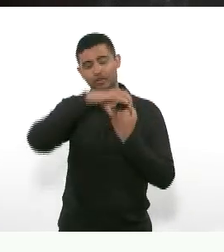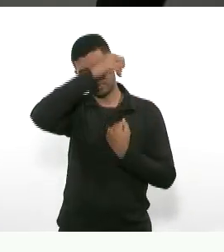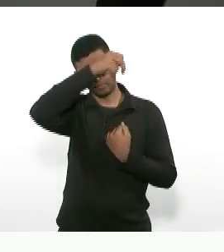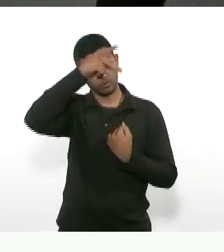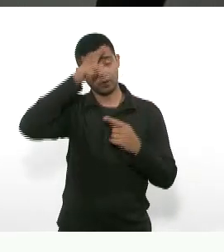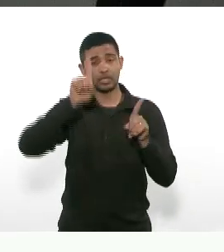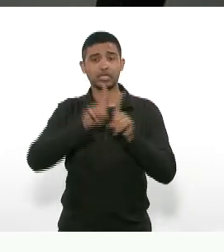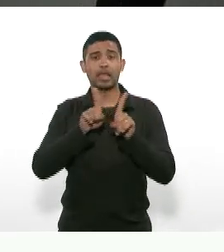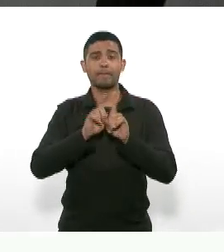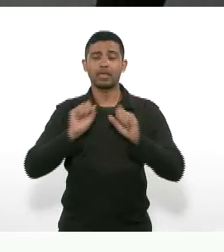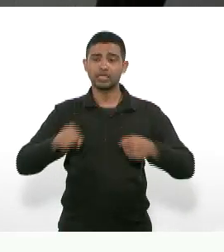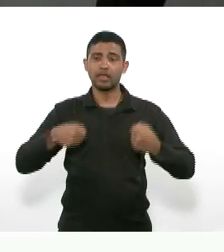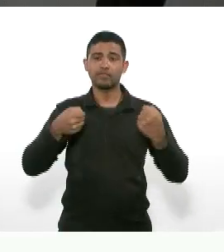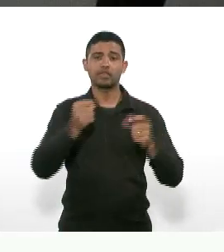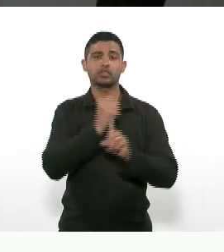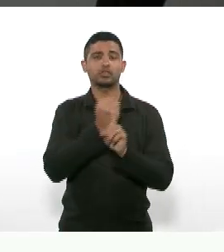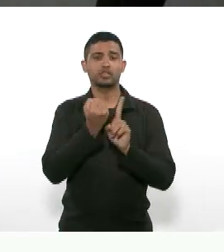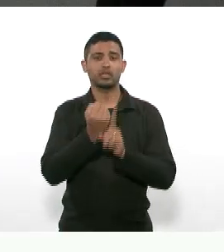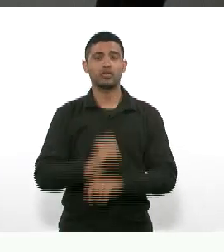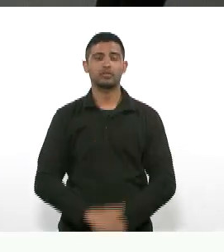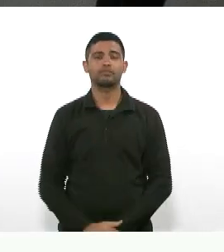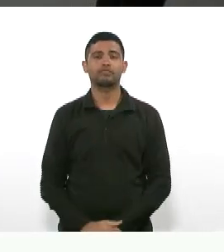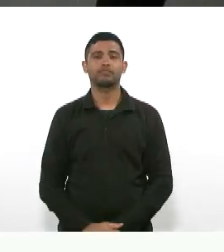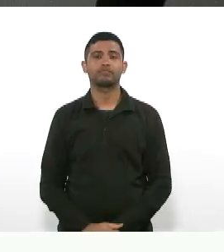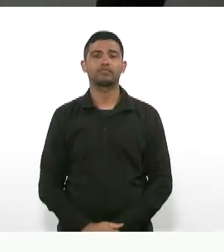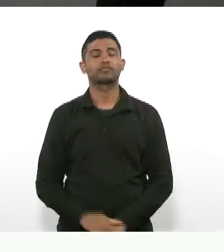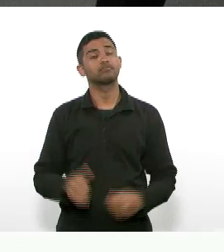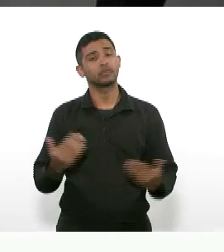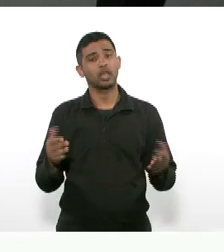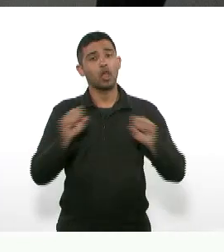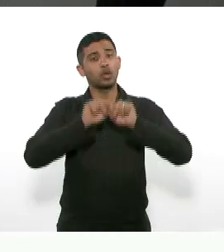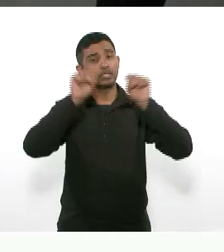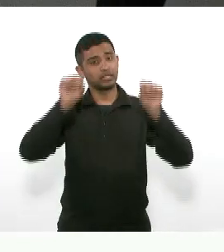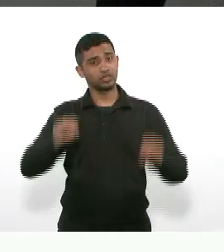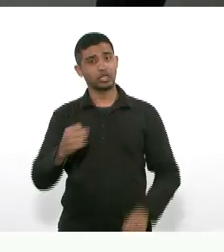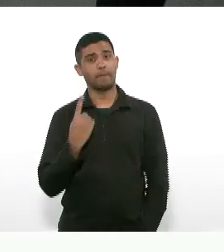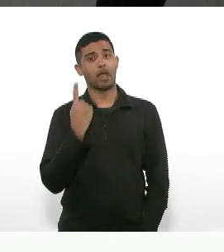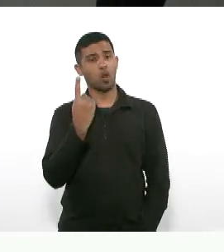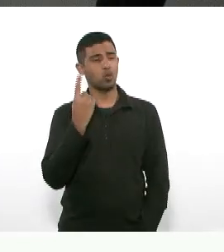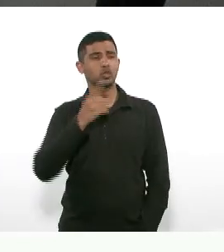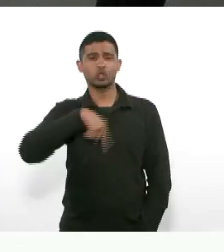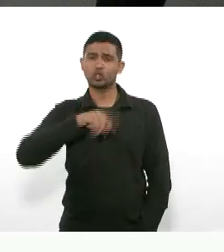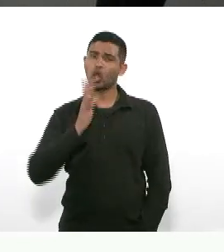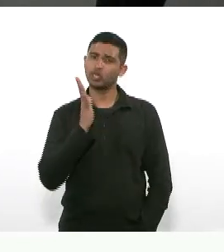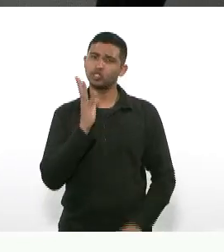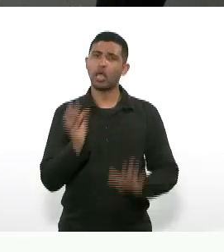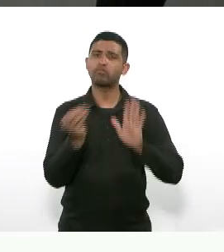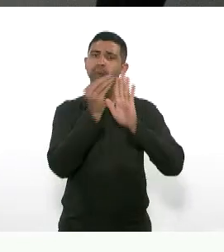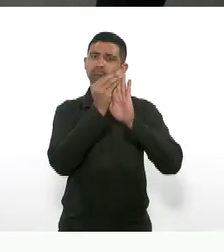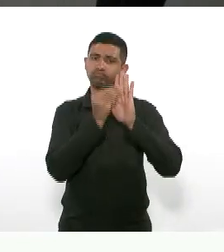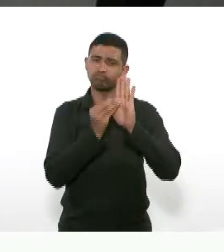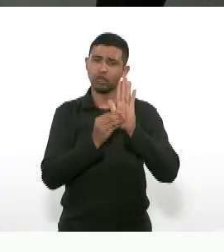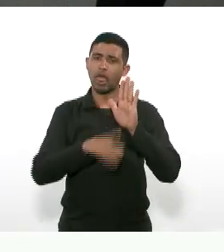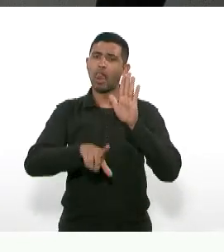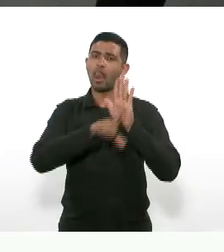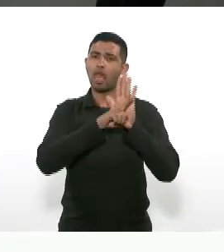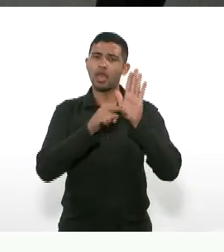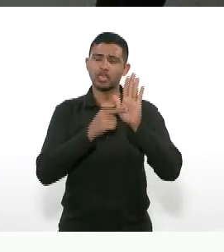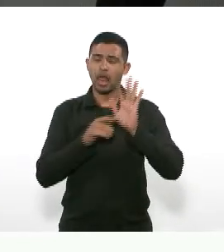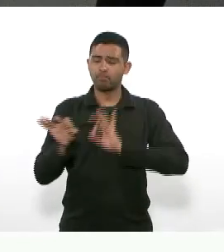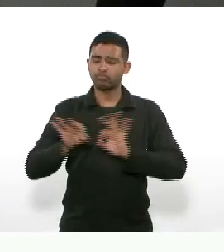defesa social. Então, esse sistema único, nós já colocamos, né, a lei que disciplina